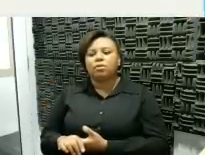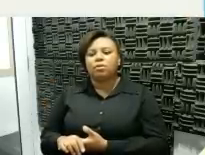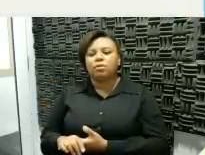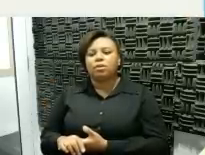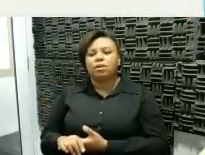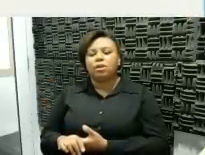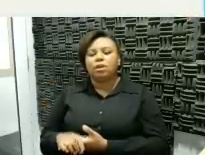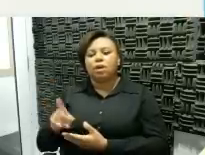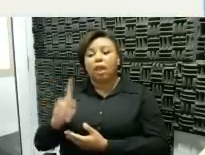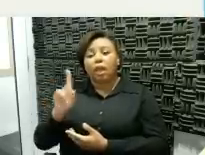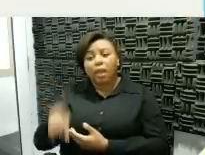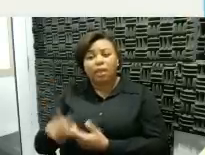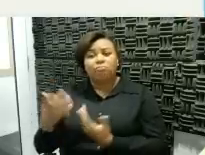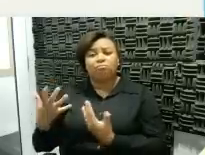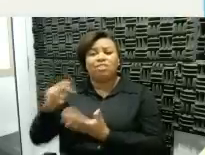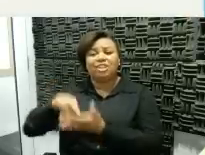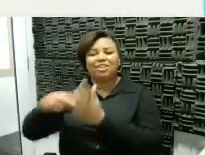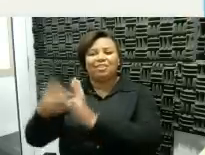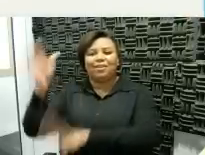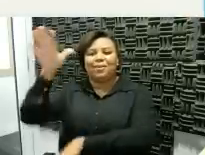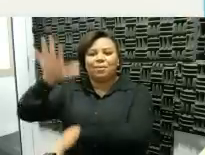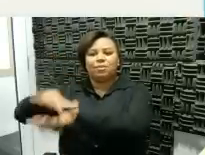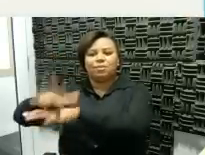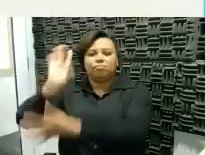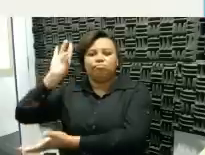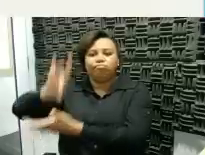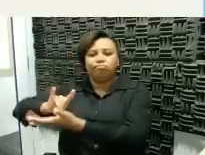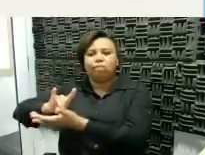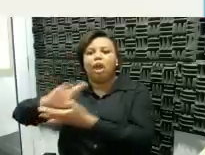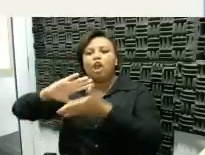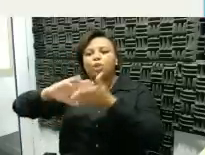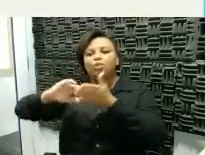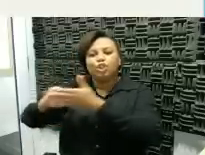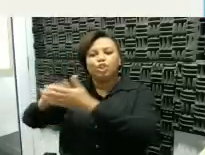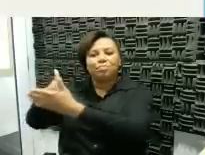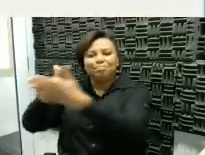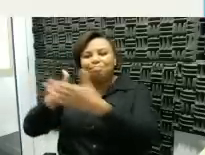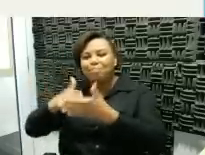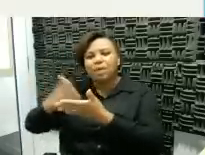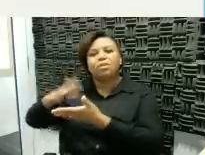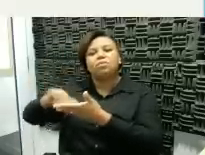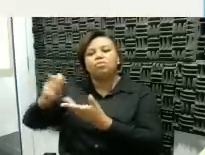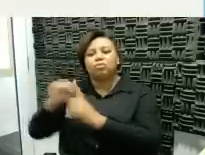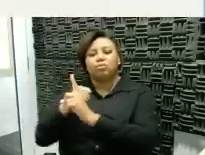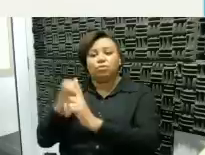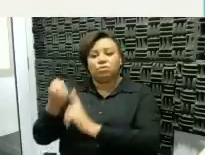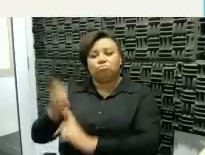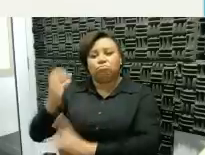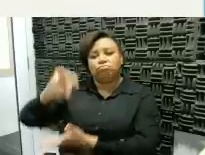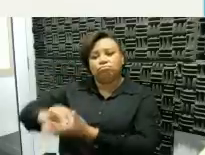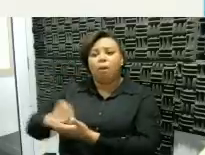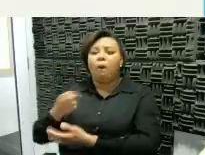seja eu removo as barreiras sociais de fato Ou pelo menos minimizo o suficiente para que essas